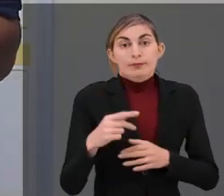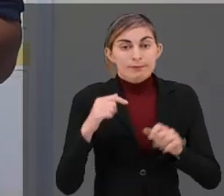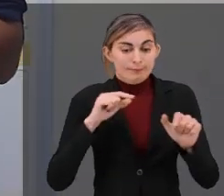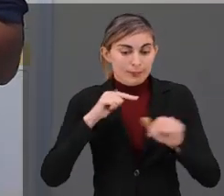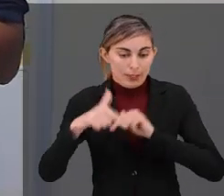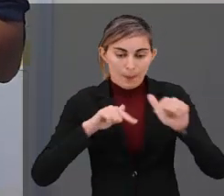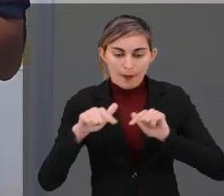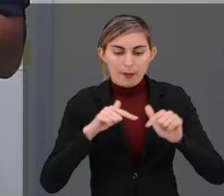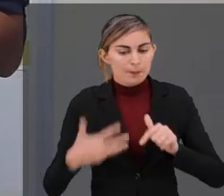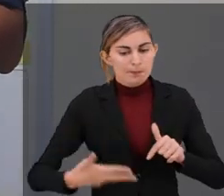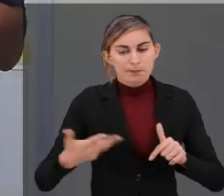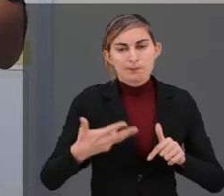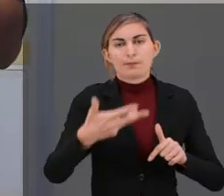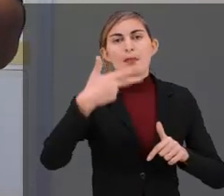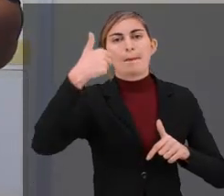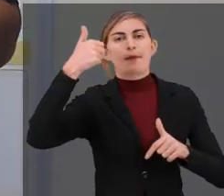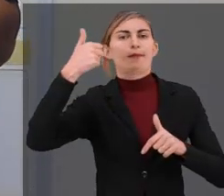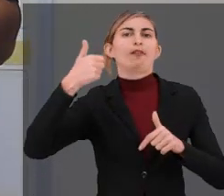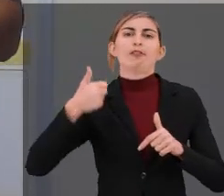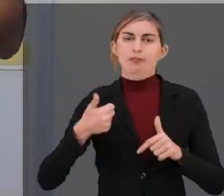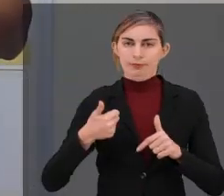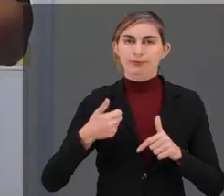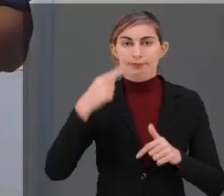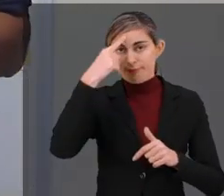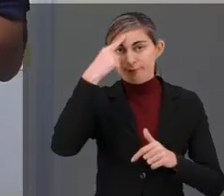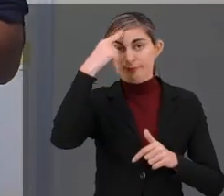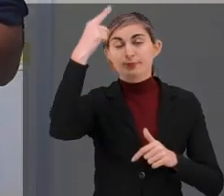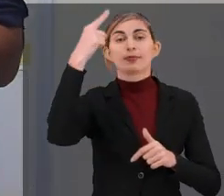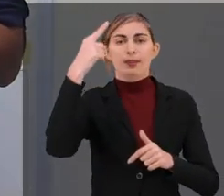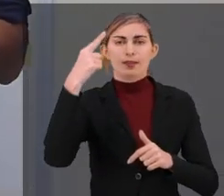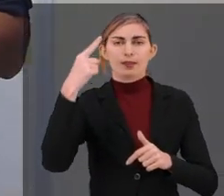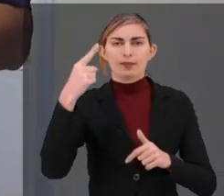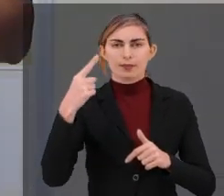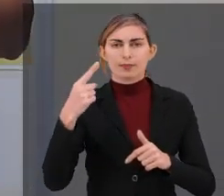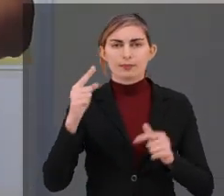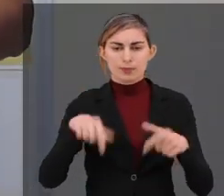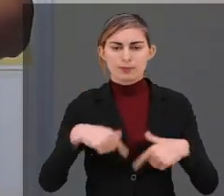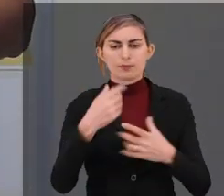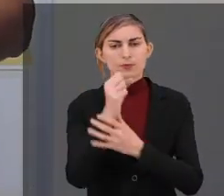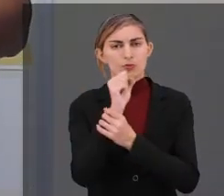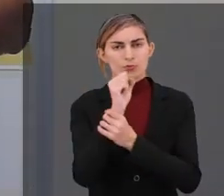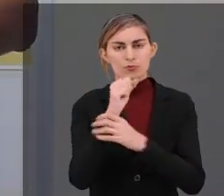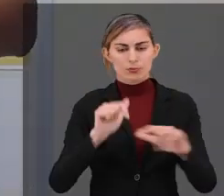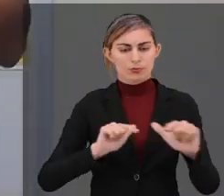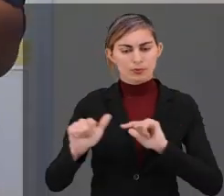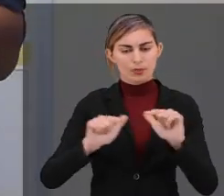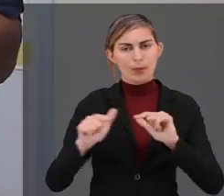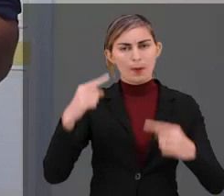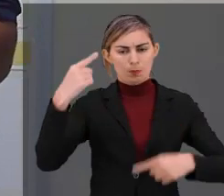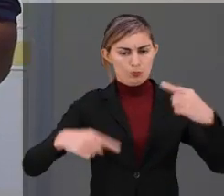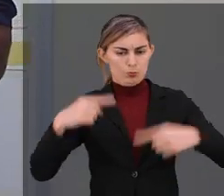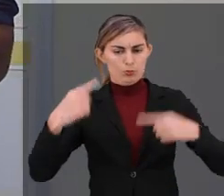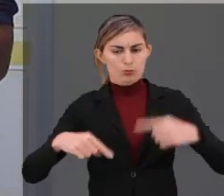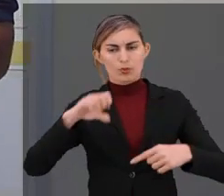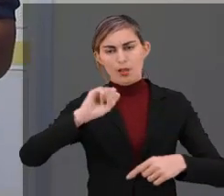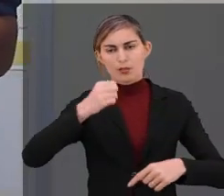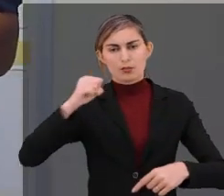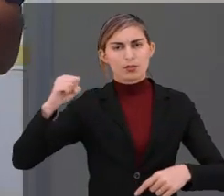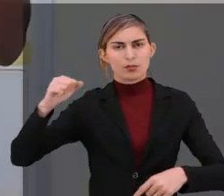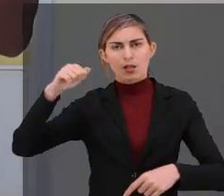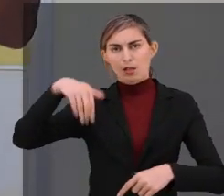muito mais. E essa é que é a ideia da segurança do trabalho, ou de uma política de